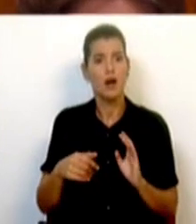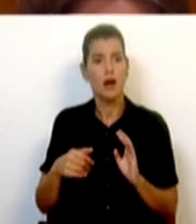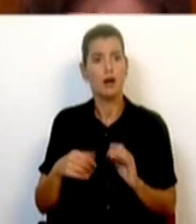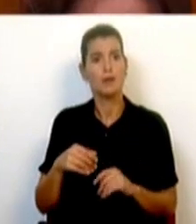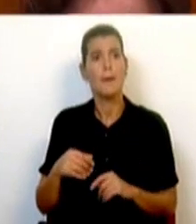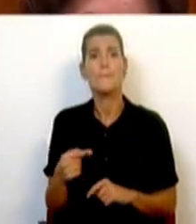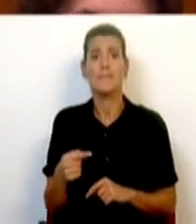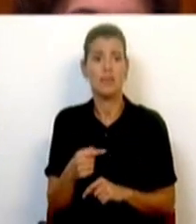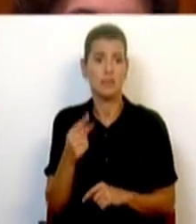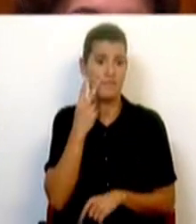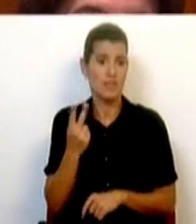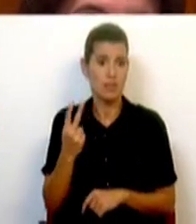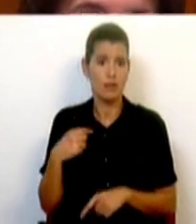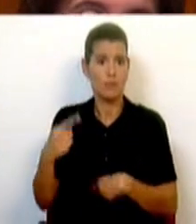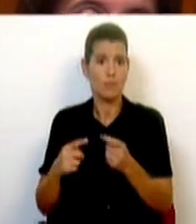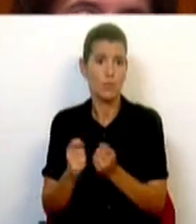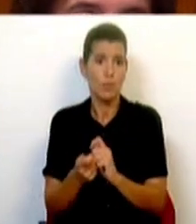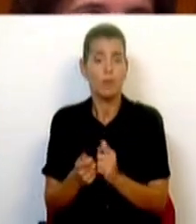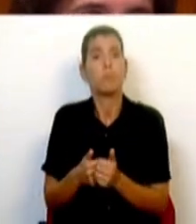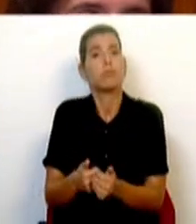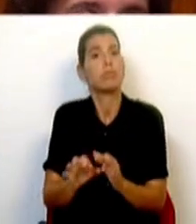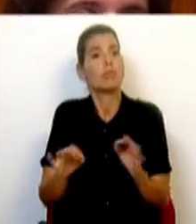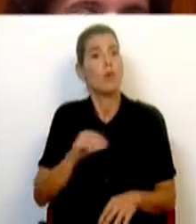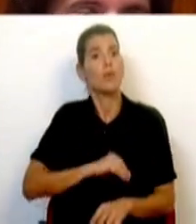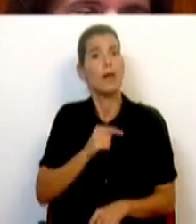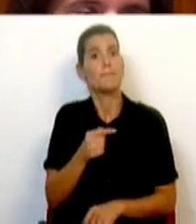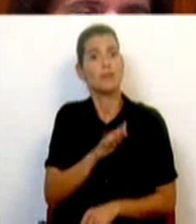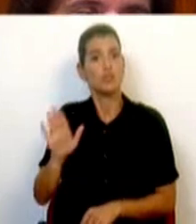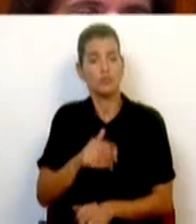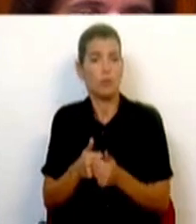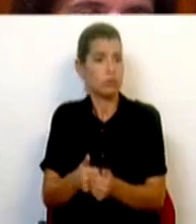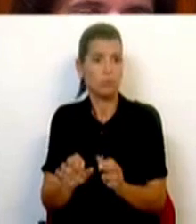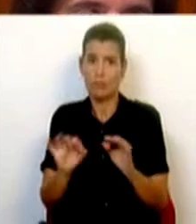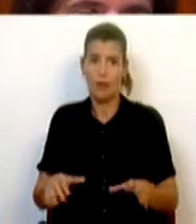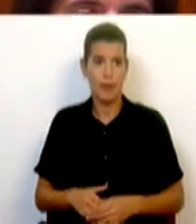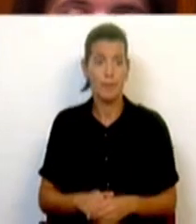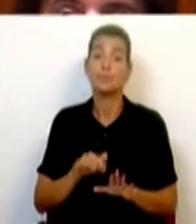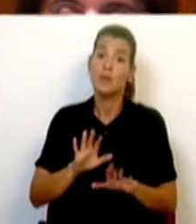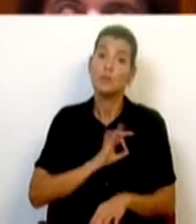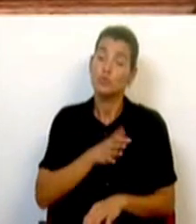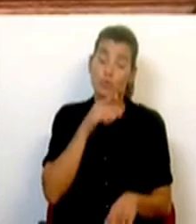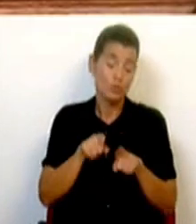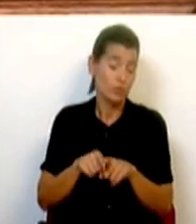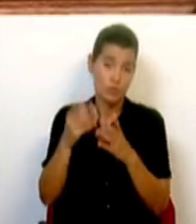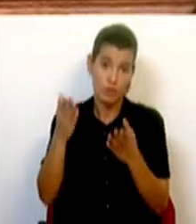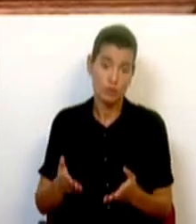de existência em conformidade com a atualização do salário mínimo nacional. Mas, Sr. Deputado,